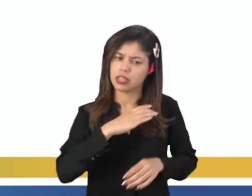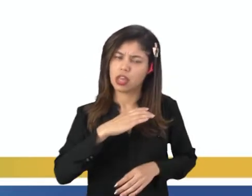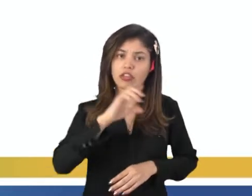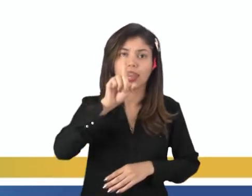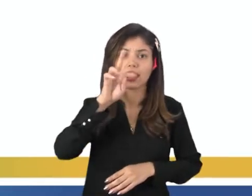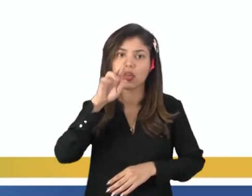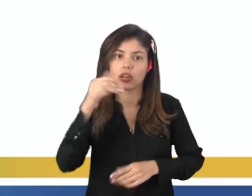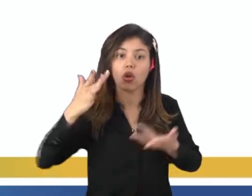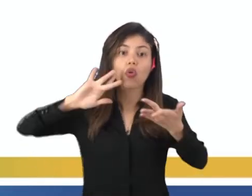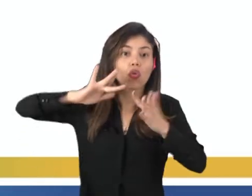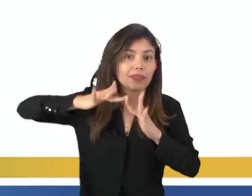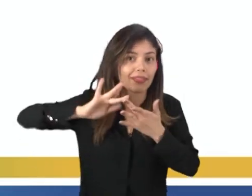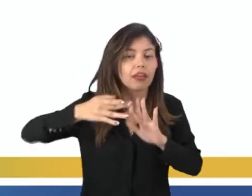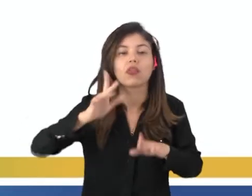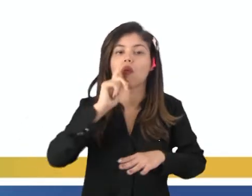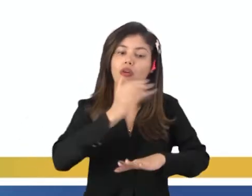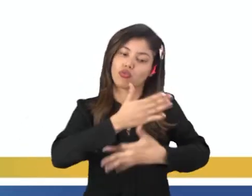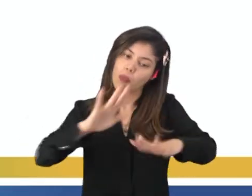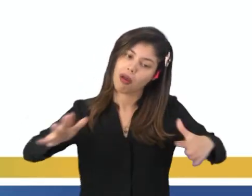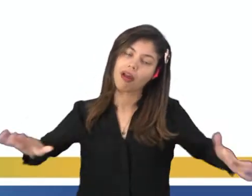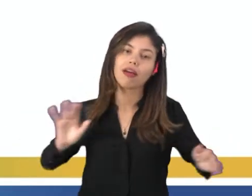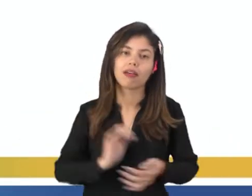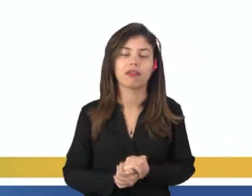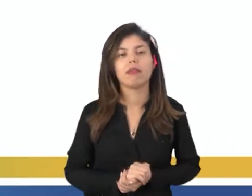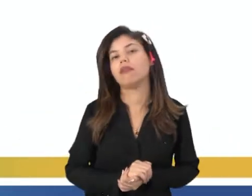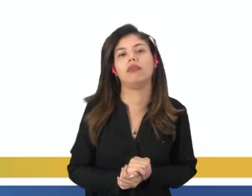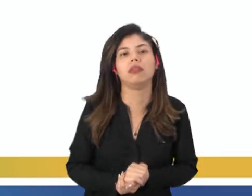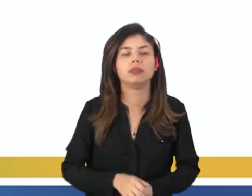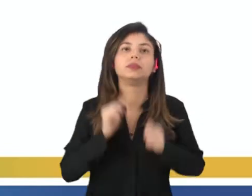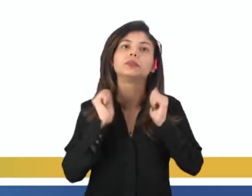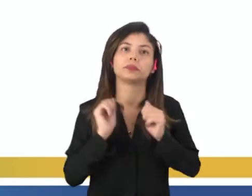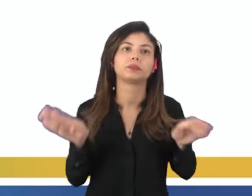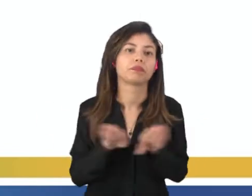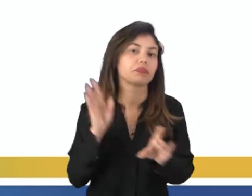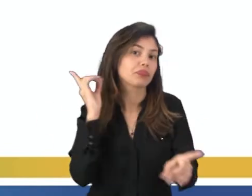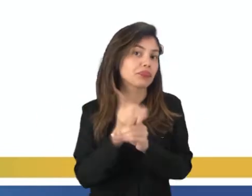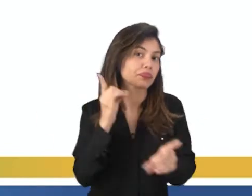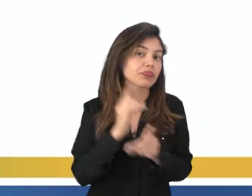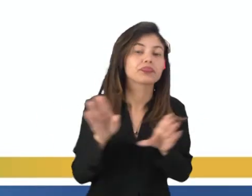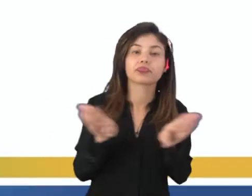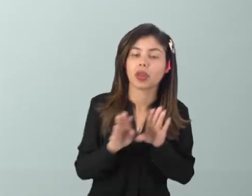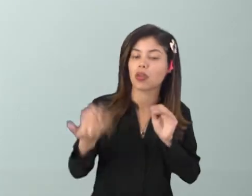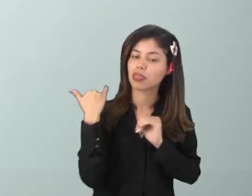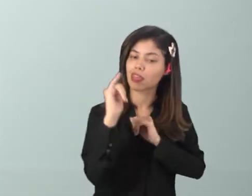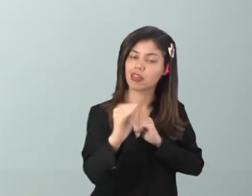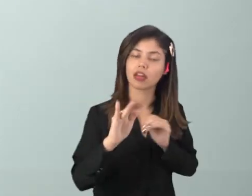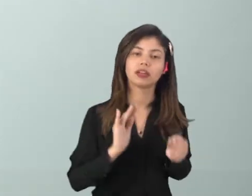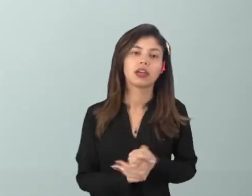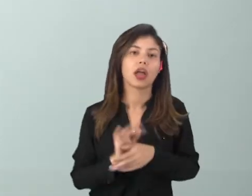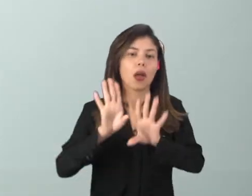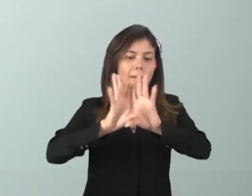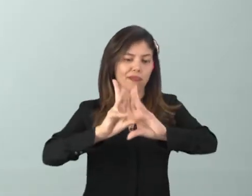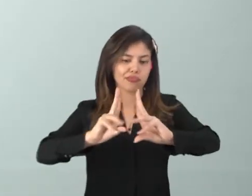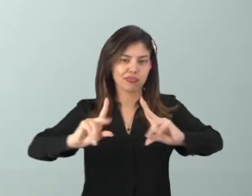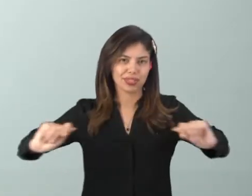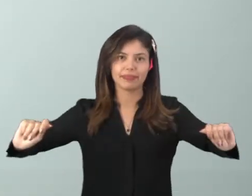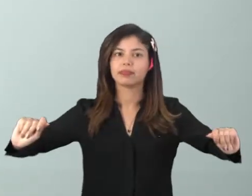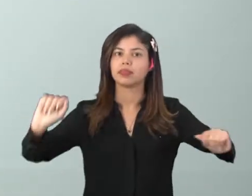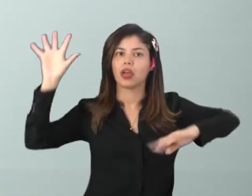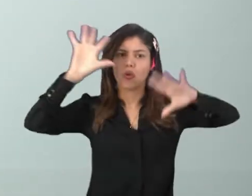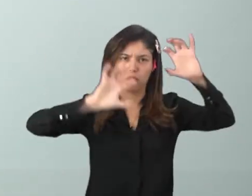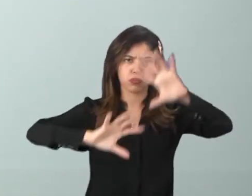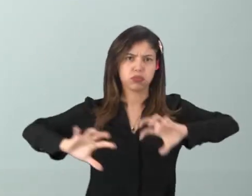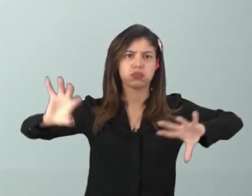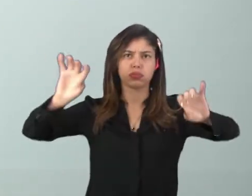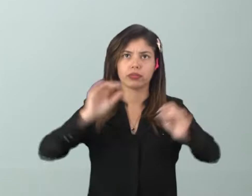tem esse contato com o mar. E também é considerada energia limpa, né? Ela não produz nenhum tipo de dejeto, nenhum tipo de gás,